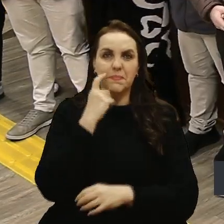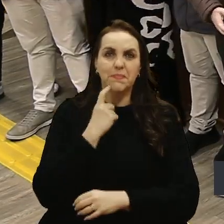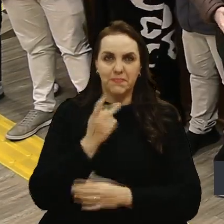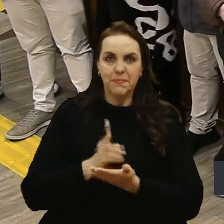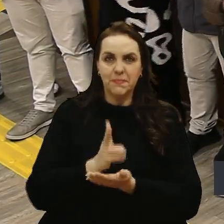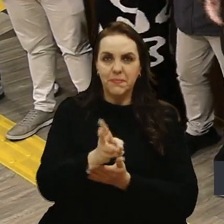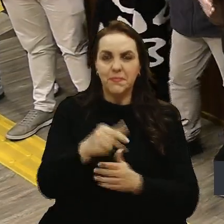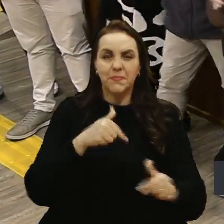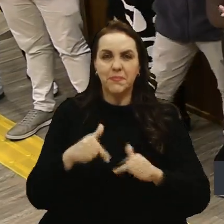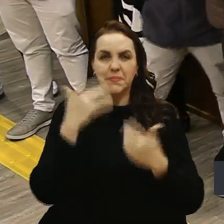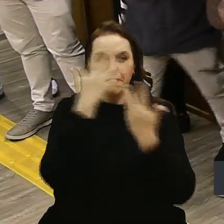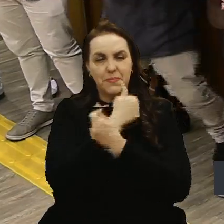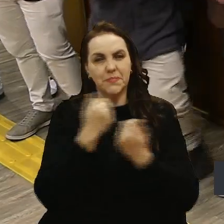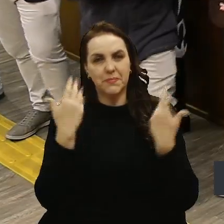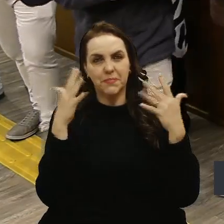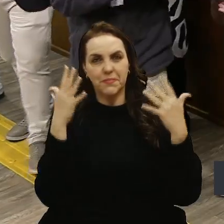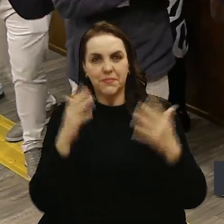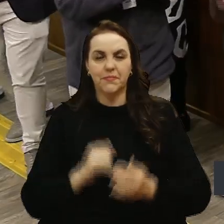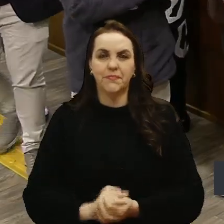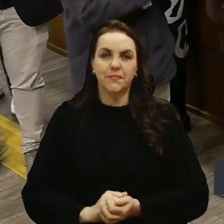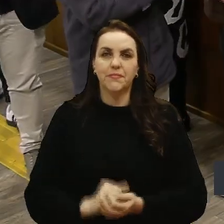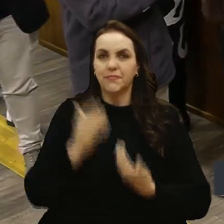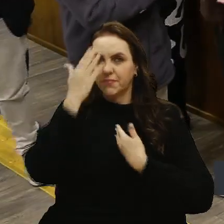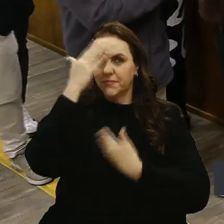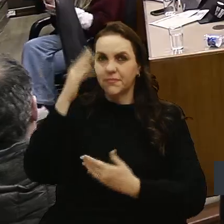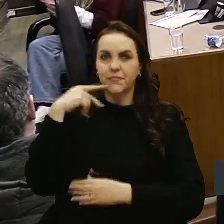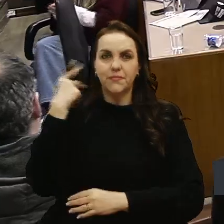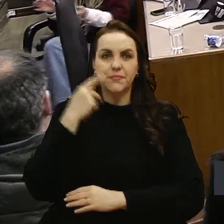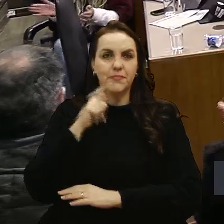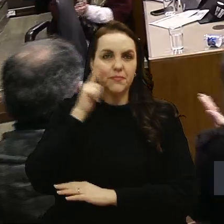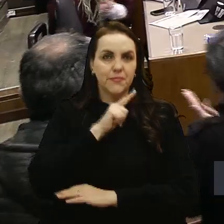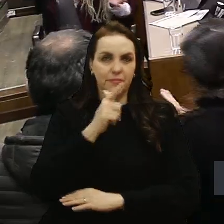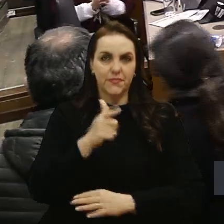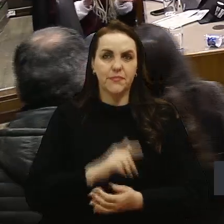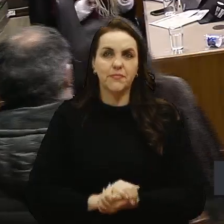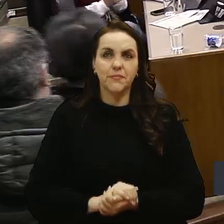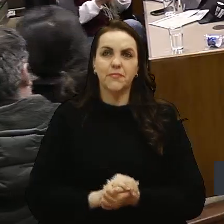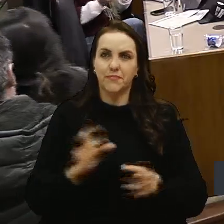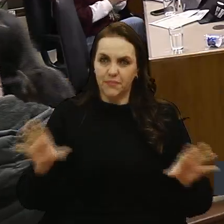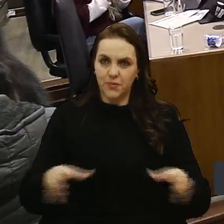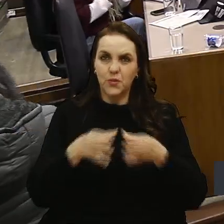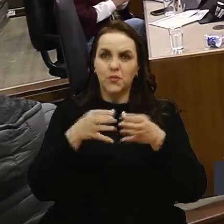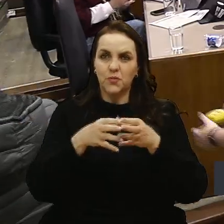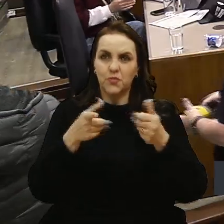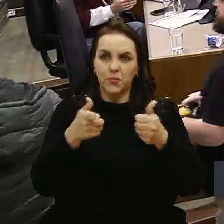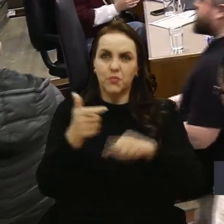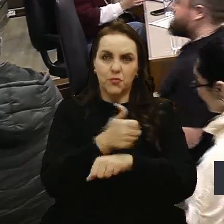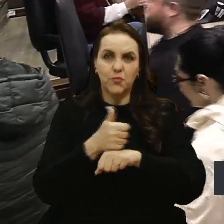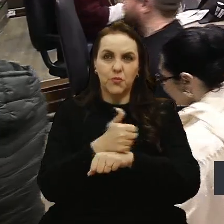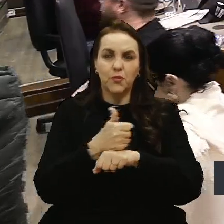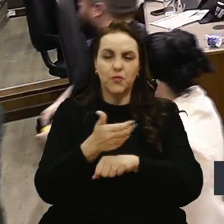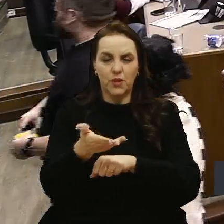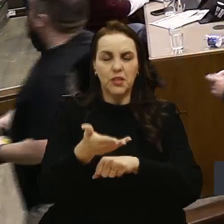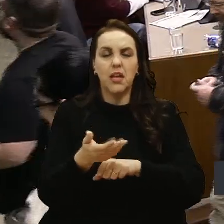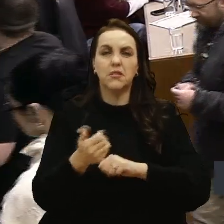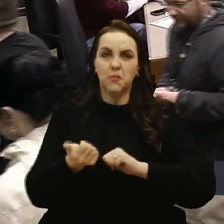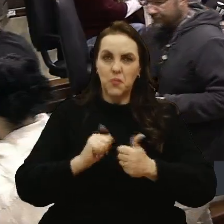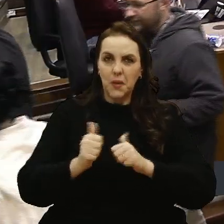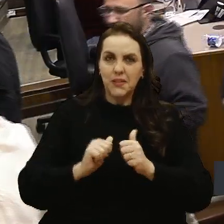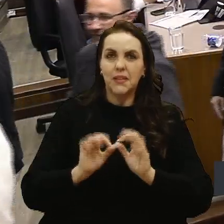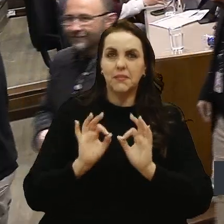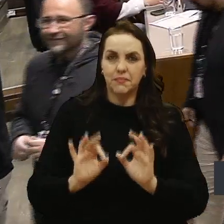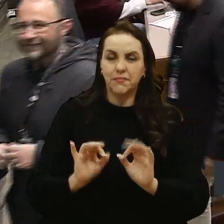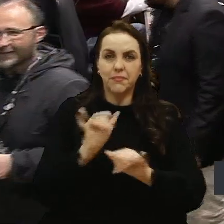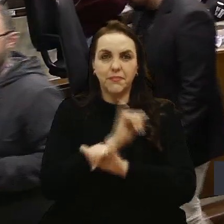bonito. Parabéns. Obrigado, vereador Lucas Carenhato. Baita equipe mesmo, profissionais qualificados que levam